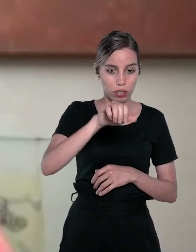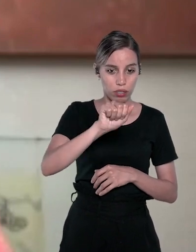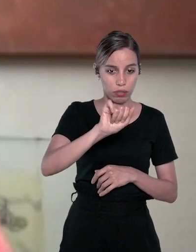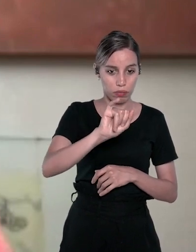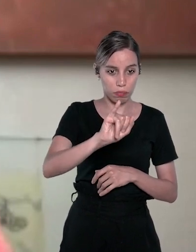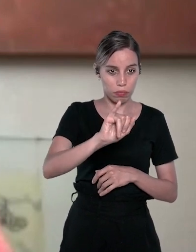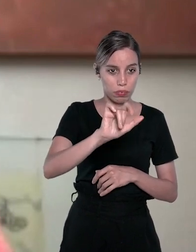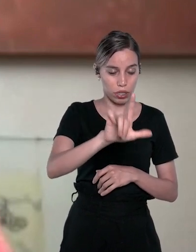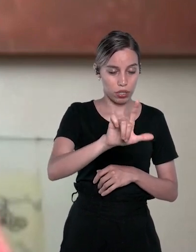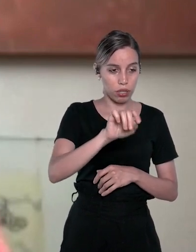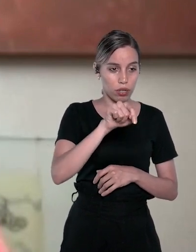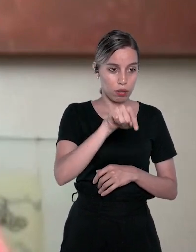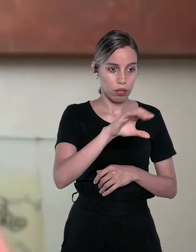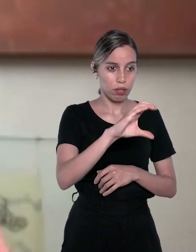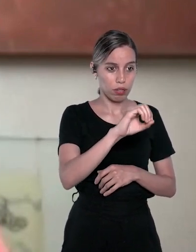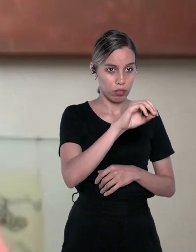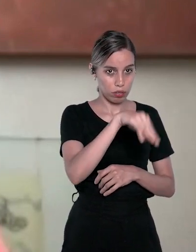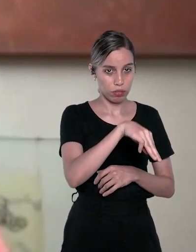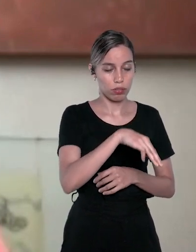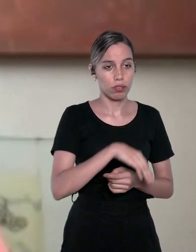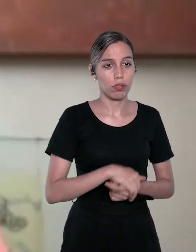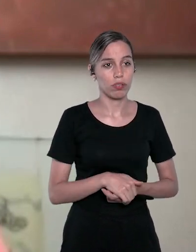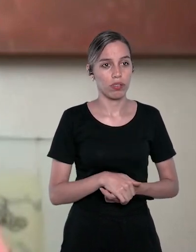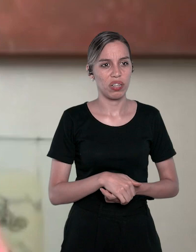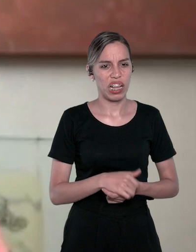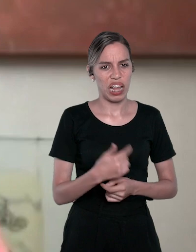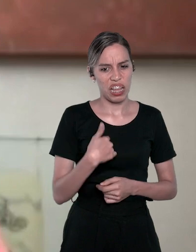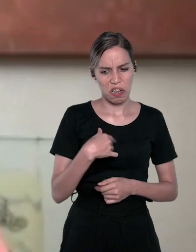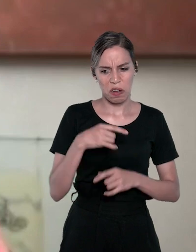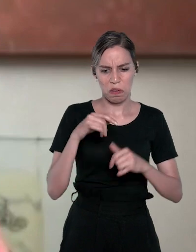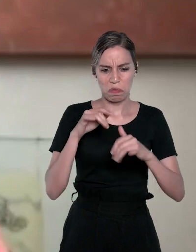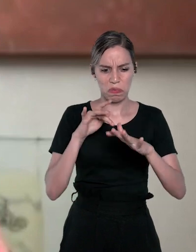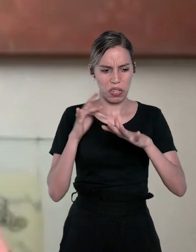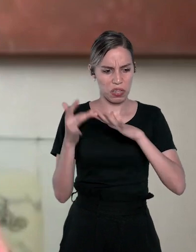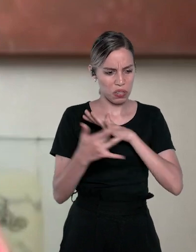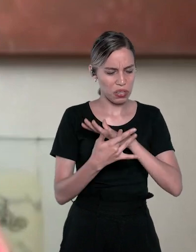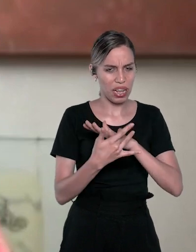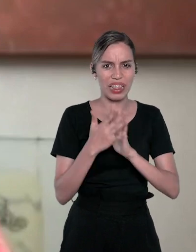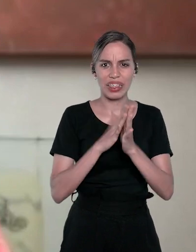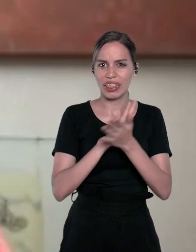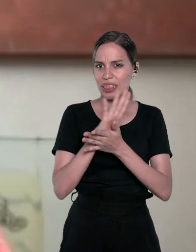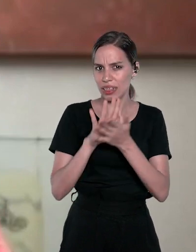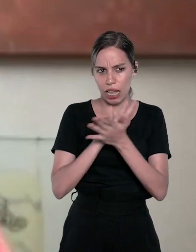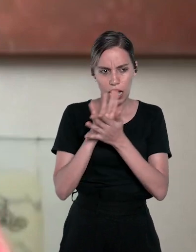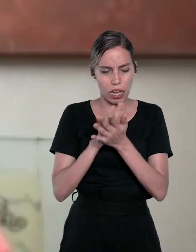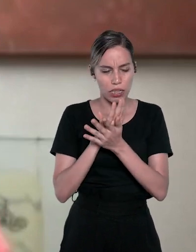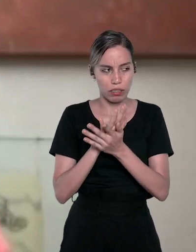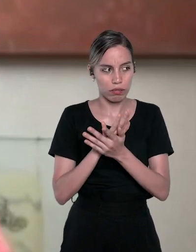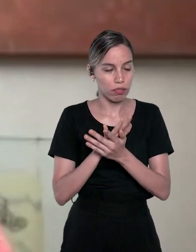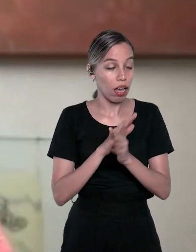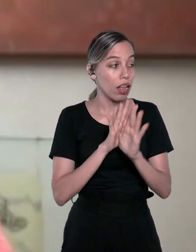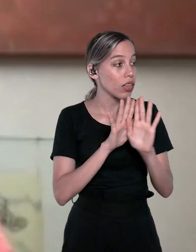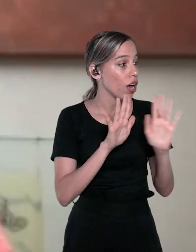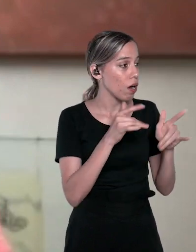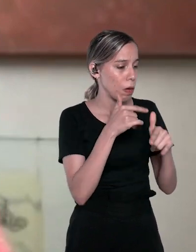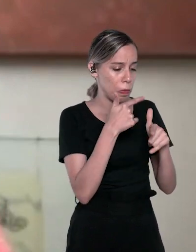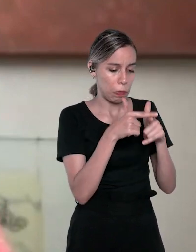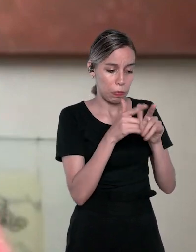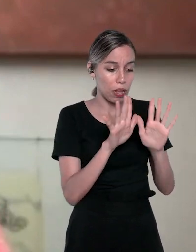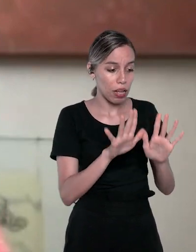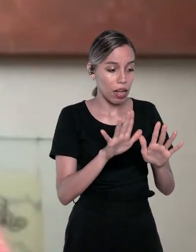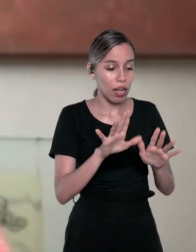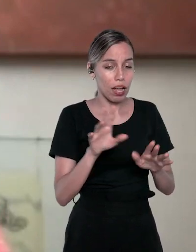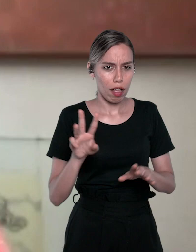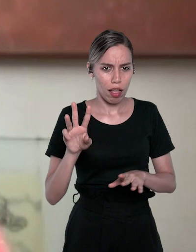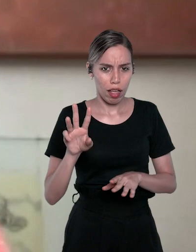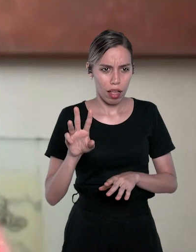regisfirst@gmail.com. Eu não estou no Instagram, não estou no Facebook. Não, e-mail é uma ótima forma